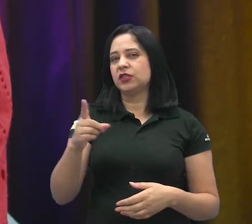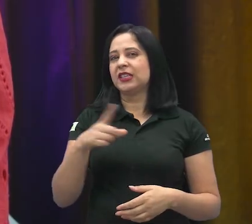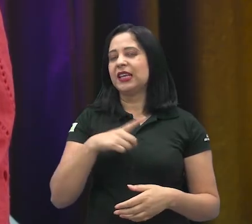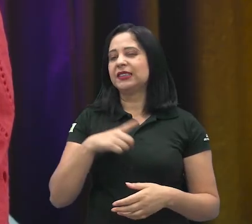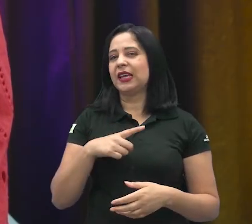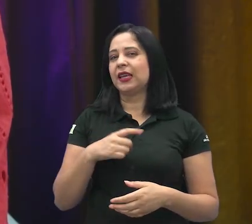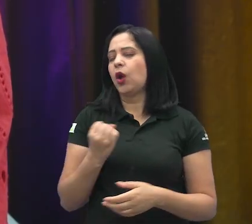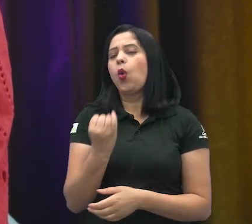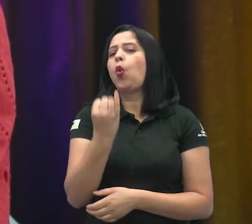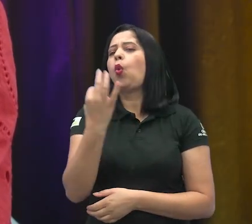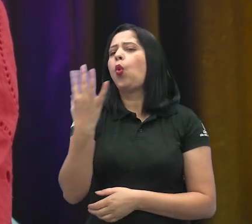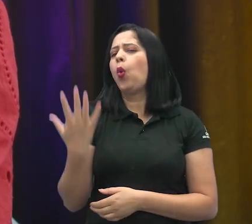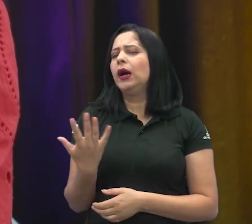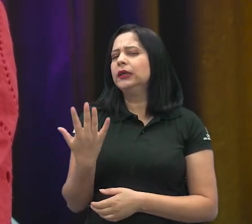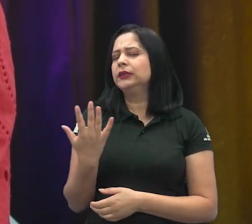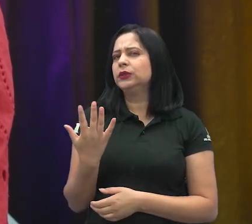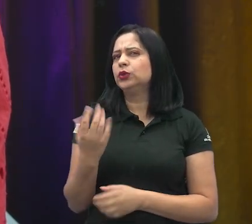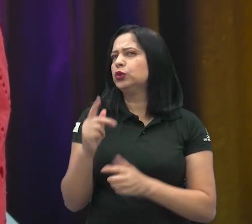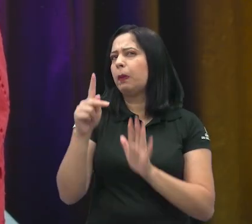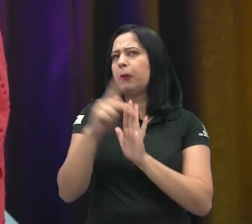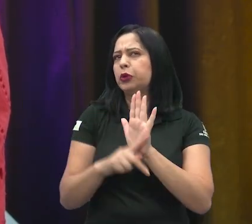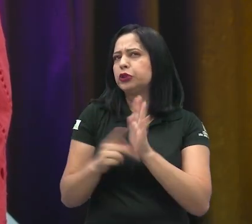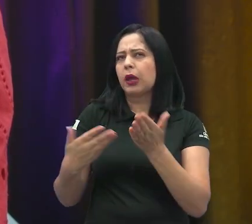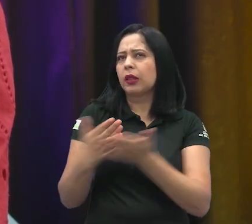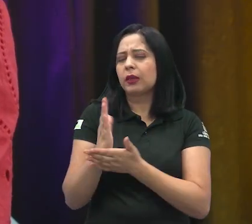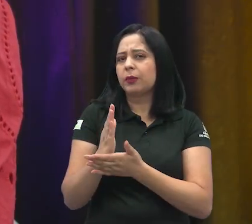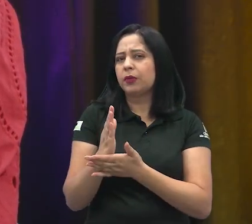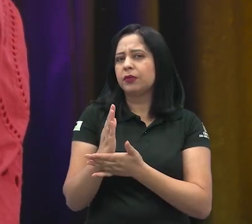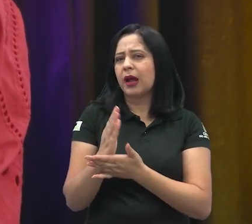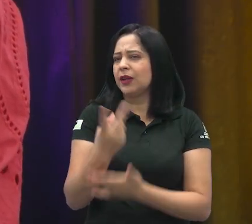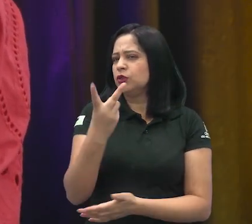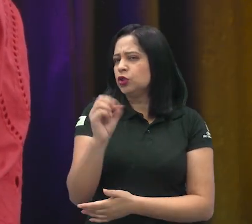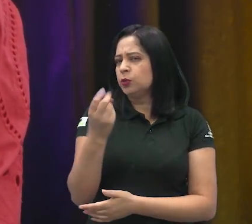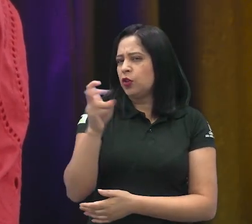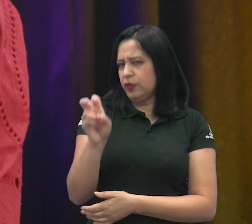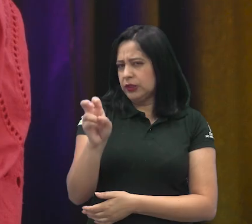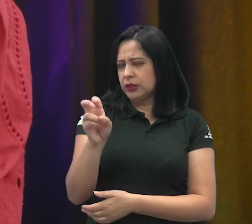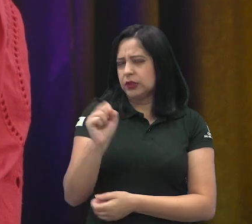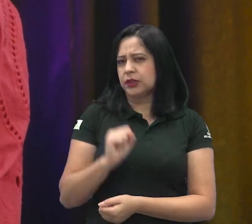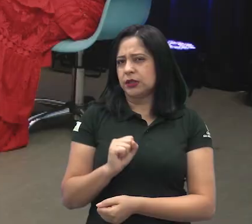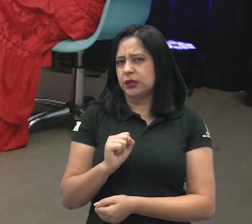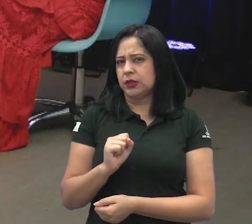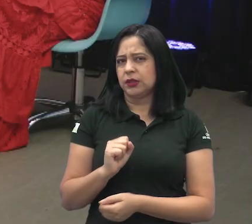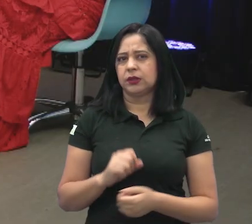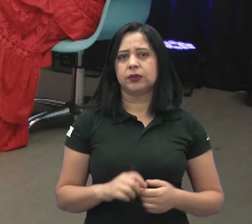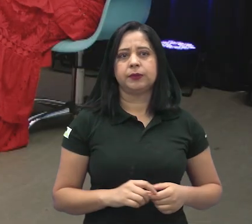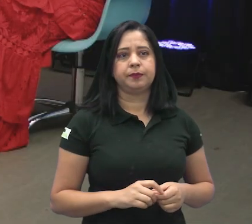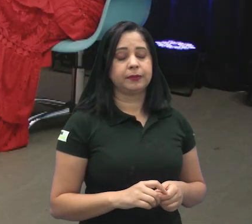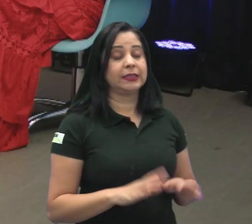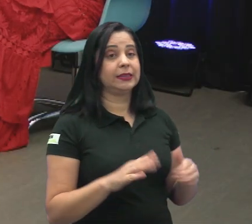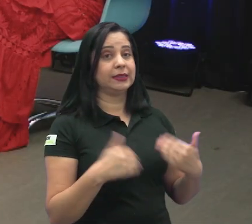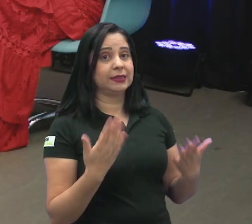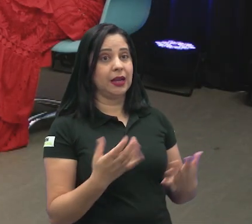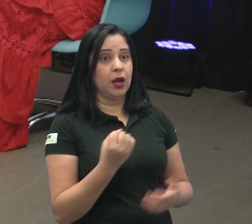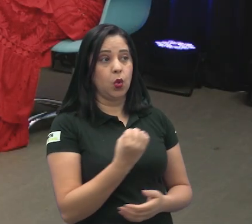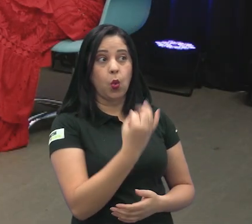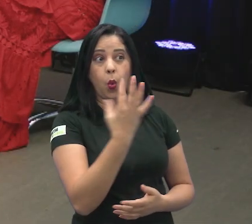lei. Você tem números aí para a gente saber como é que foi 2025 ou pontuar alguma coisa dentro dessa vertente das